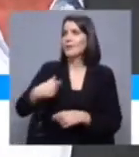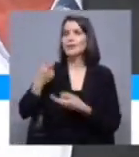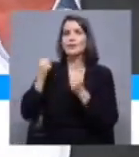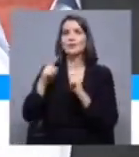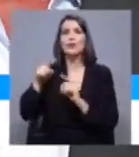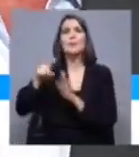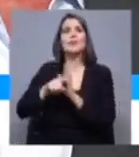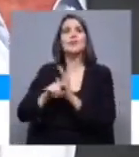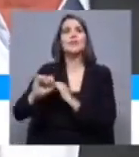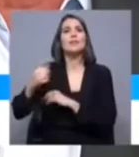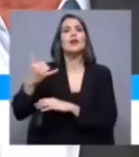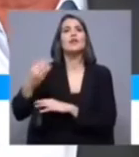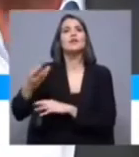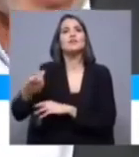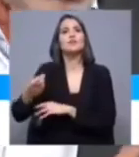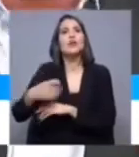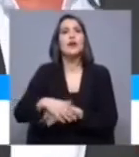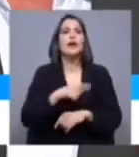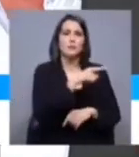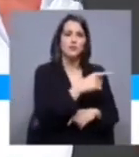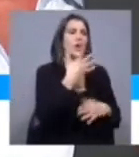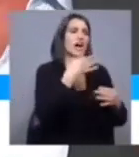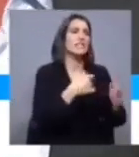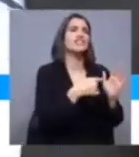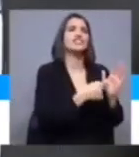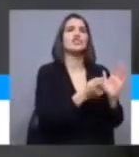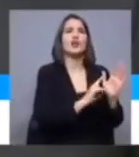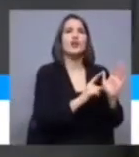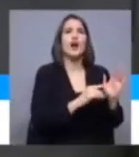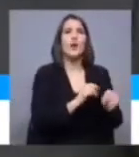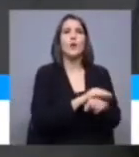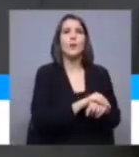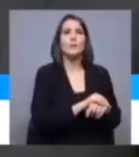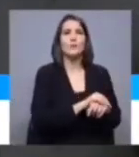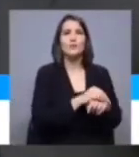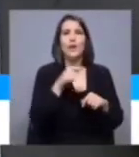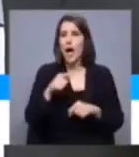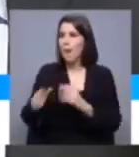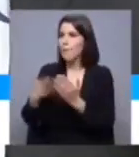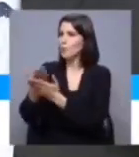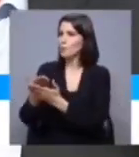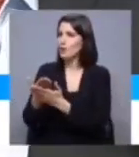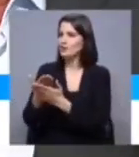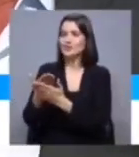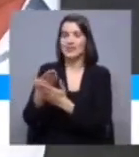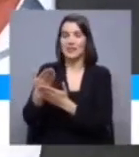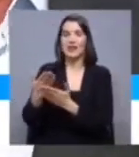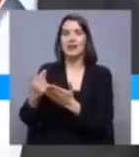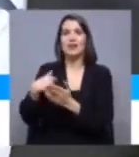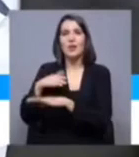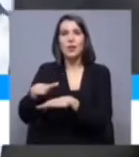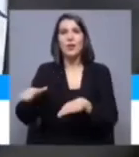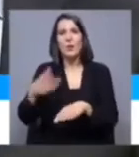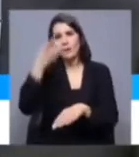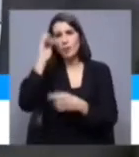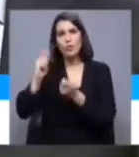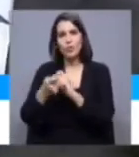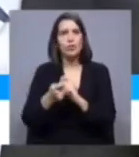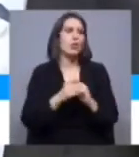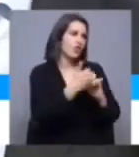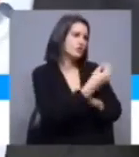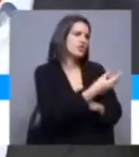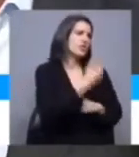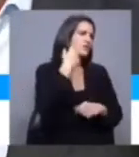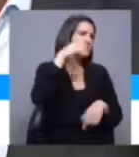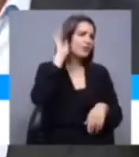isto. 2019. Mas acreditas nisto ou não? Não, por isso é que nós estamos no programa. Ah, não acreditas numa coisa que propuseste em 2019. Muito bem, pronto. João Coutinho de